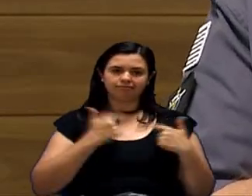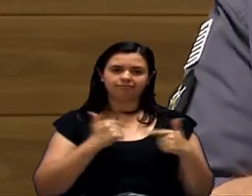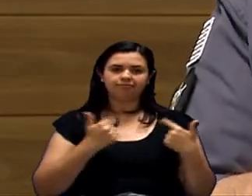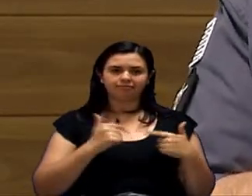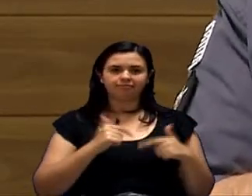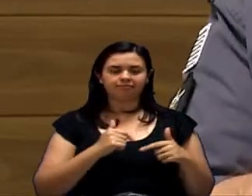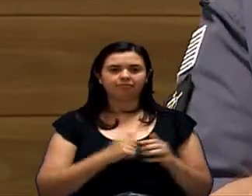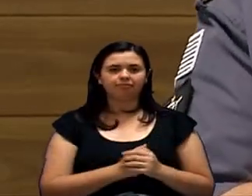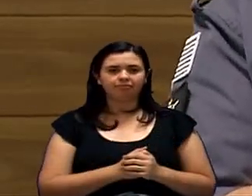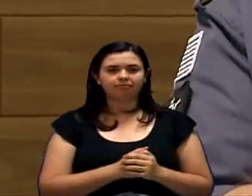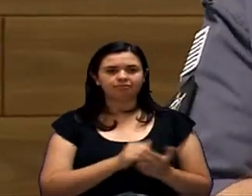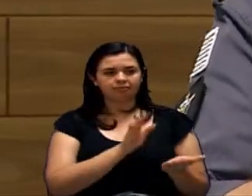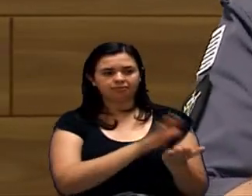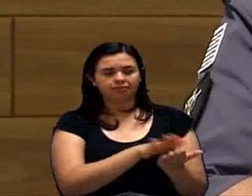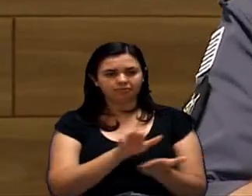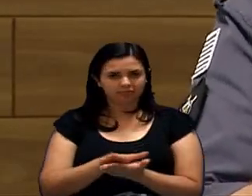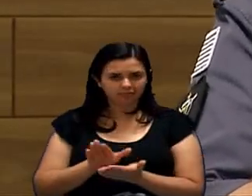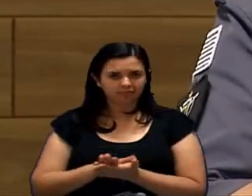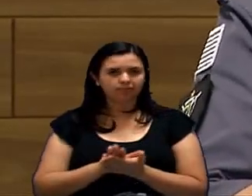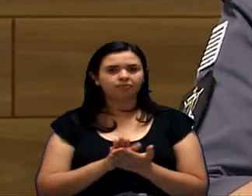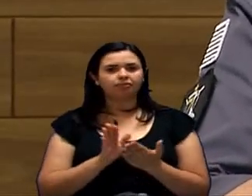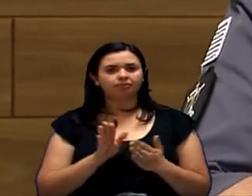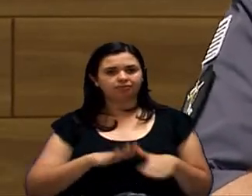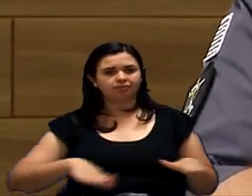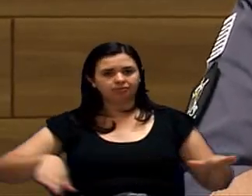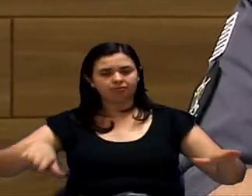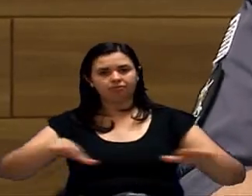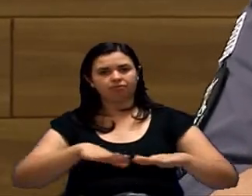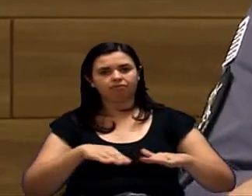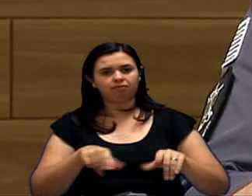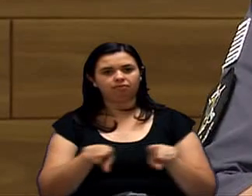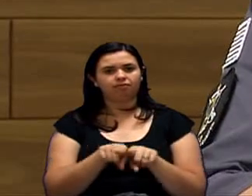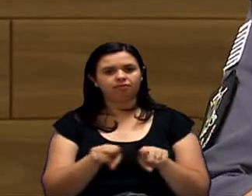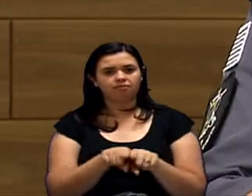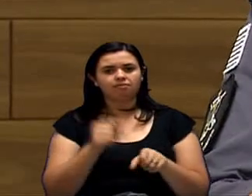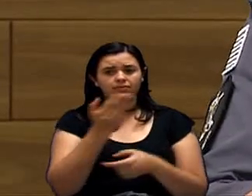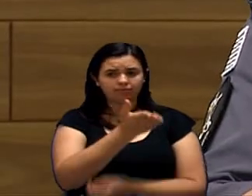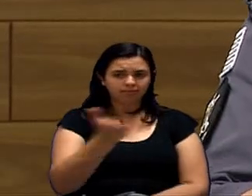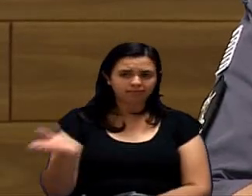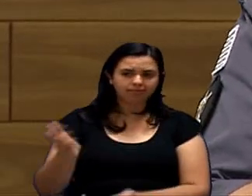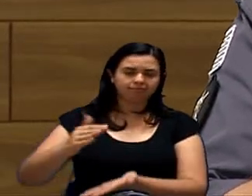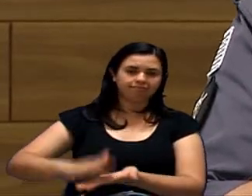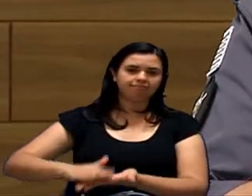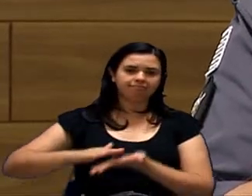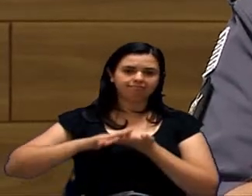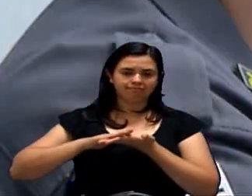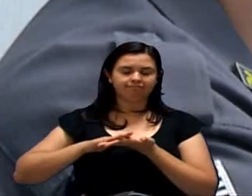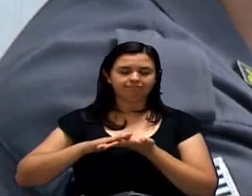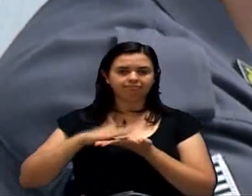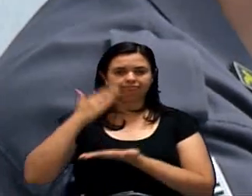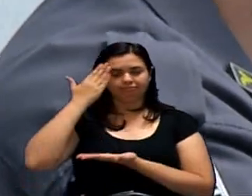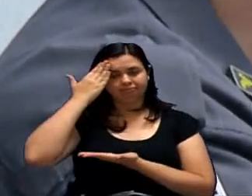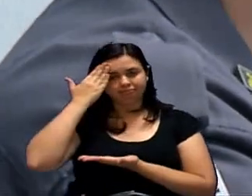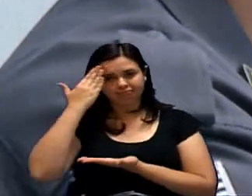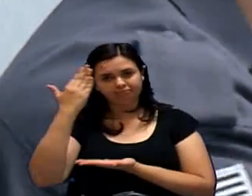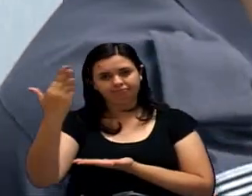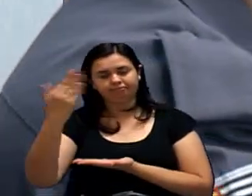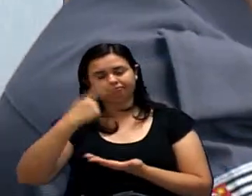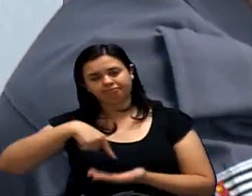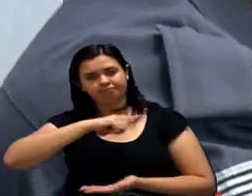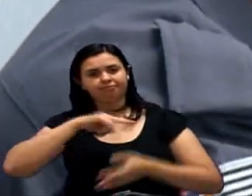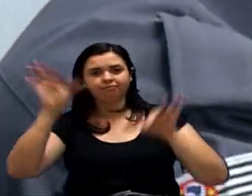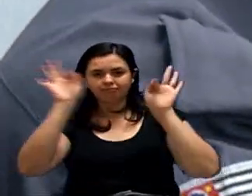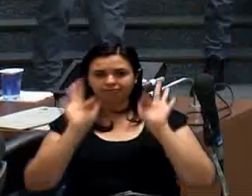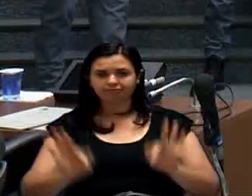eles. Então, parabéns, Justo, parabéns, Pontes, e parabéns aos senhores por esse reconhecimento que nos deixa muito felizes.